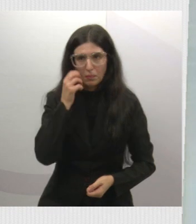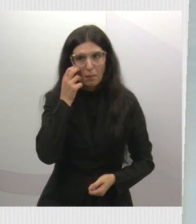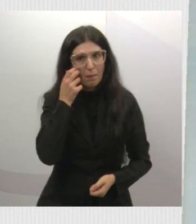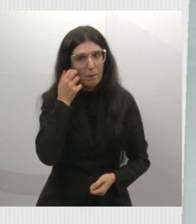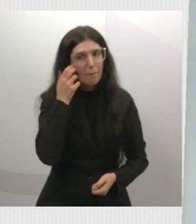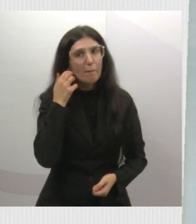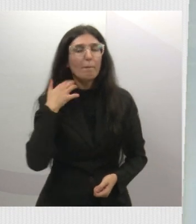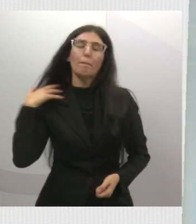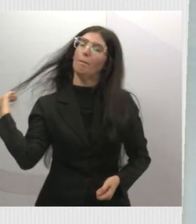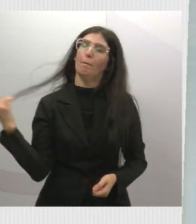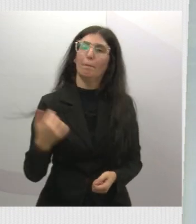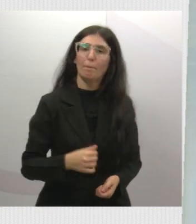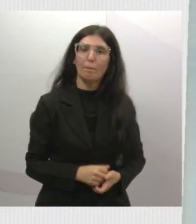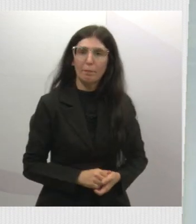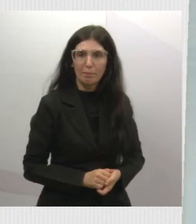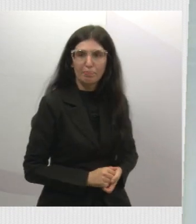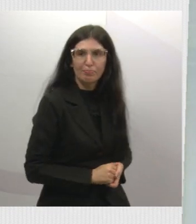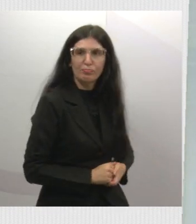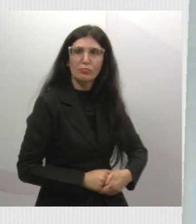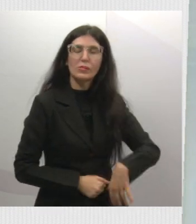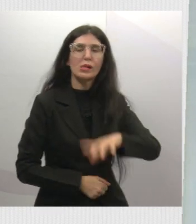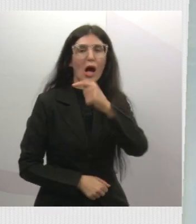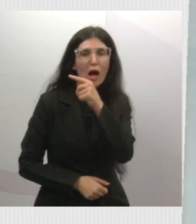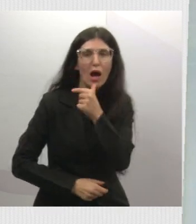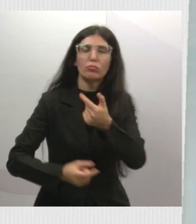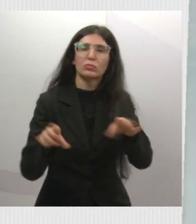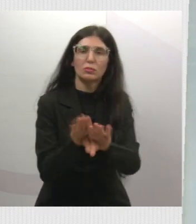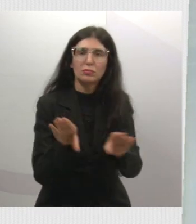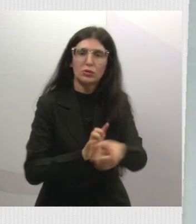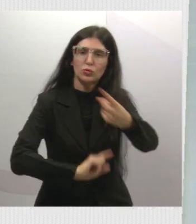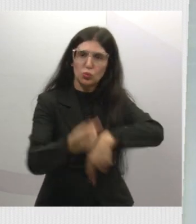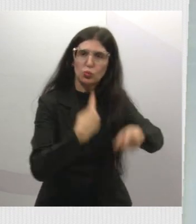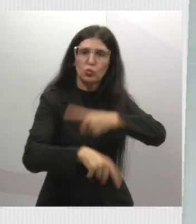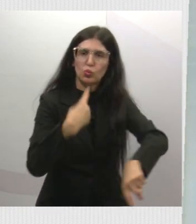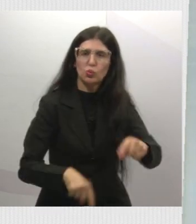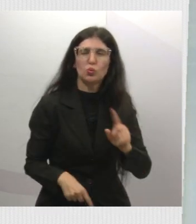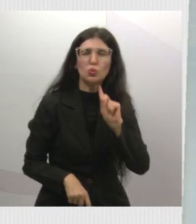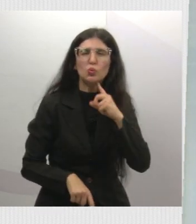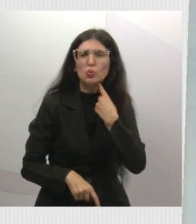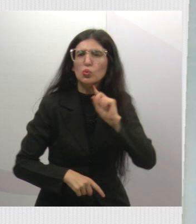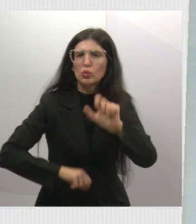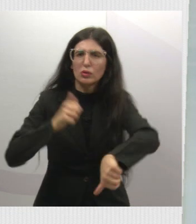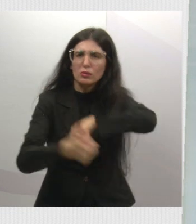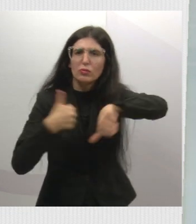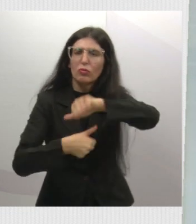Saneamento, temos uma meta orçada de despesas de